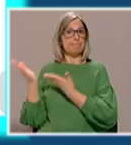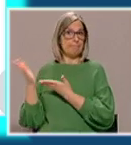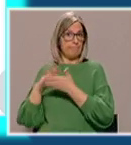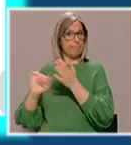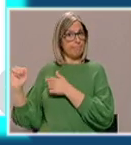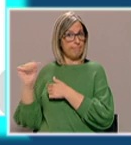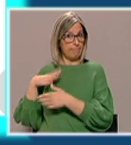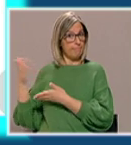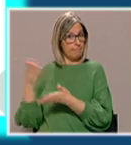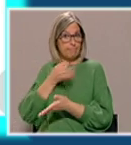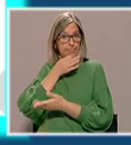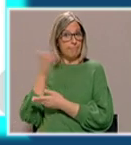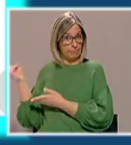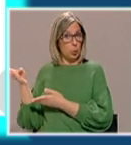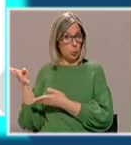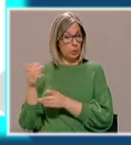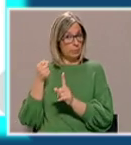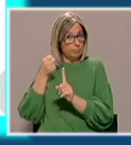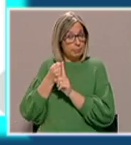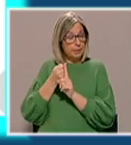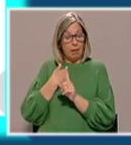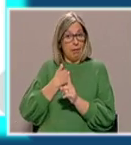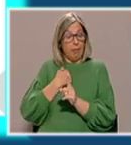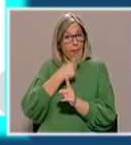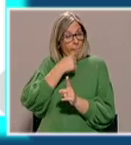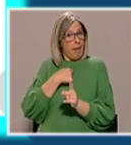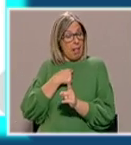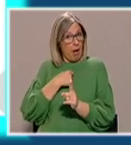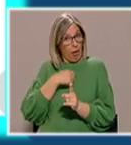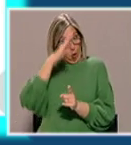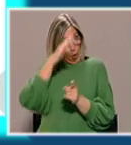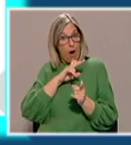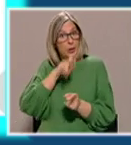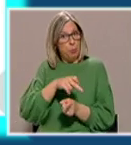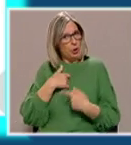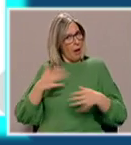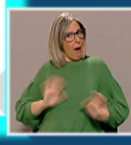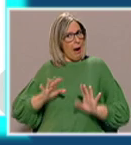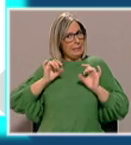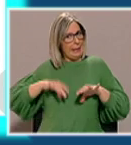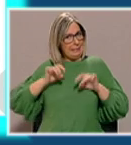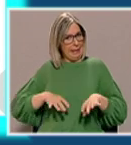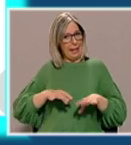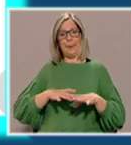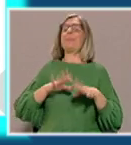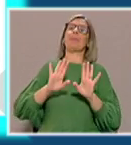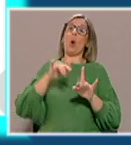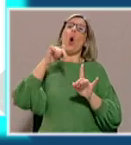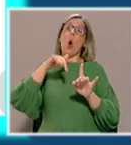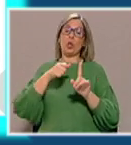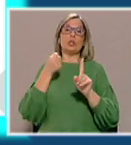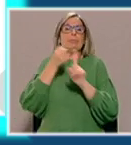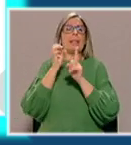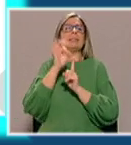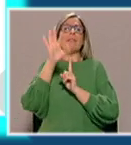ser tu aqui a fazer o desafio. Então, antes que eu dê já a resposta. Este é mais difícil. O desafio que lançamos hoje é